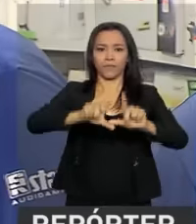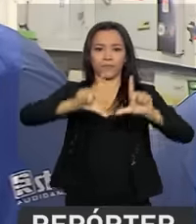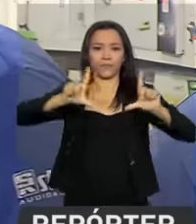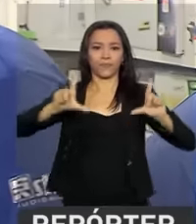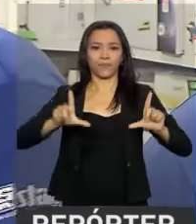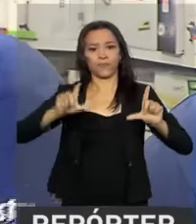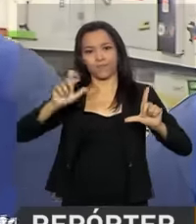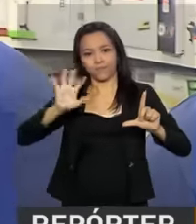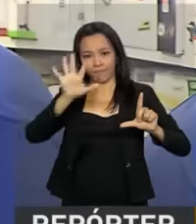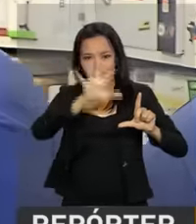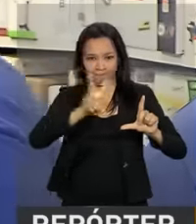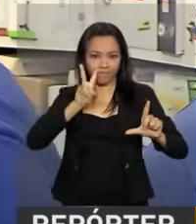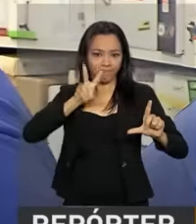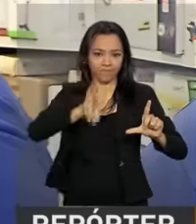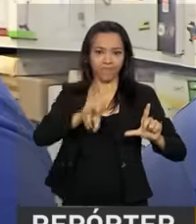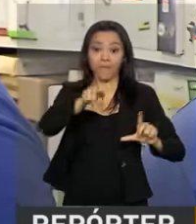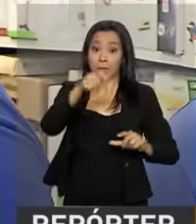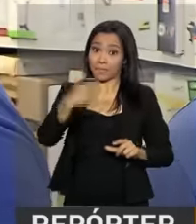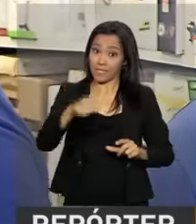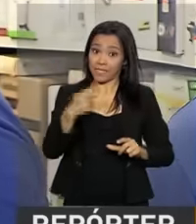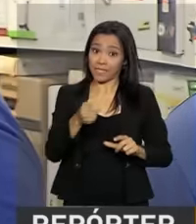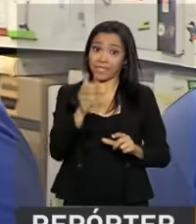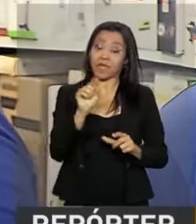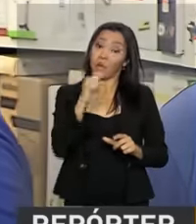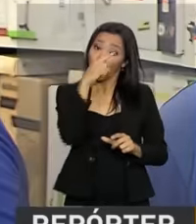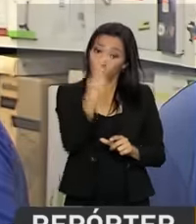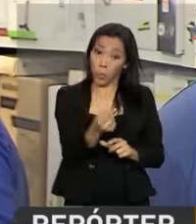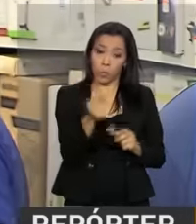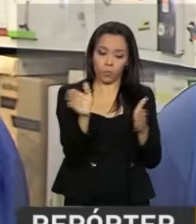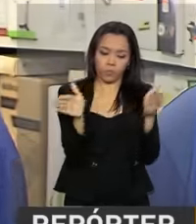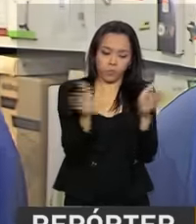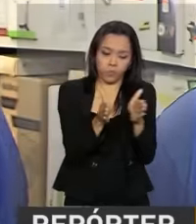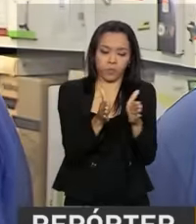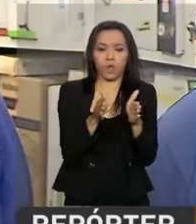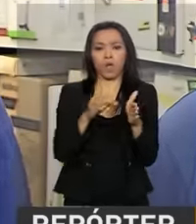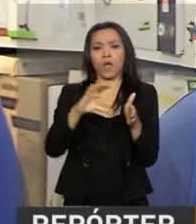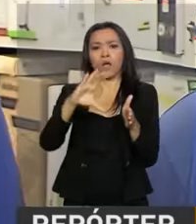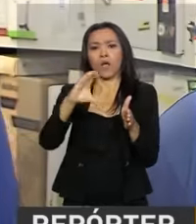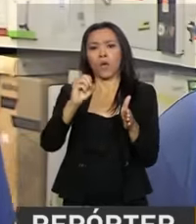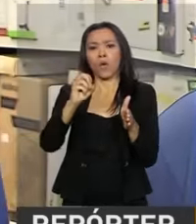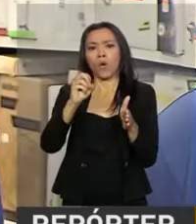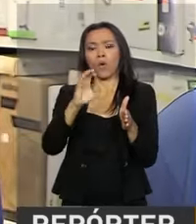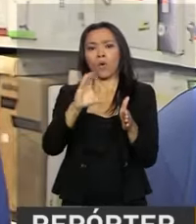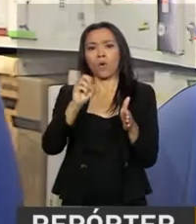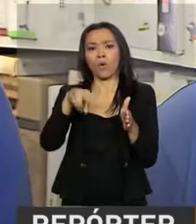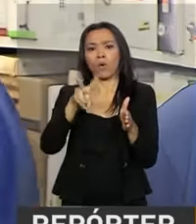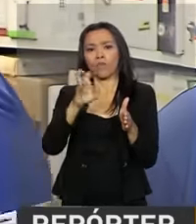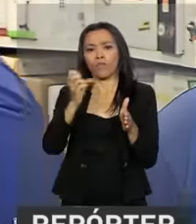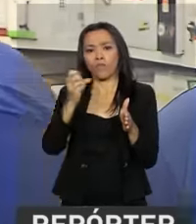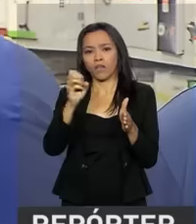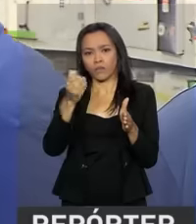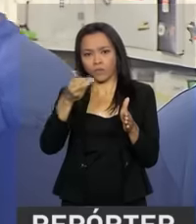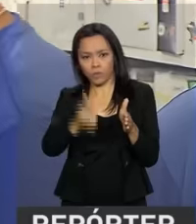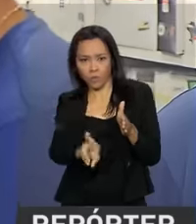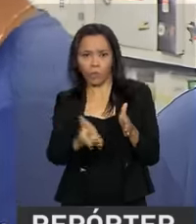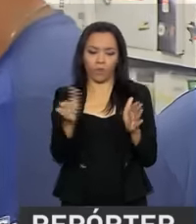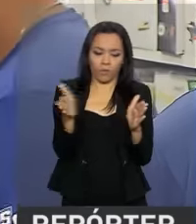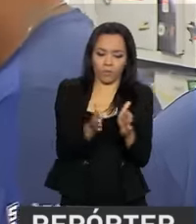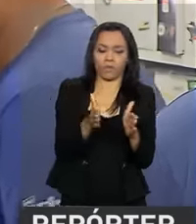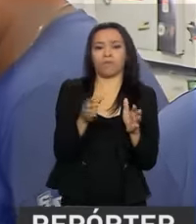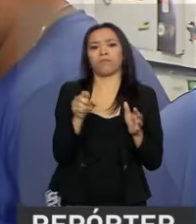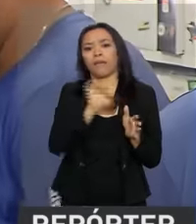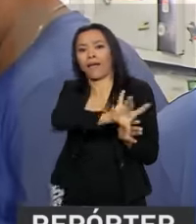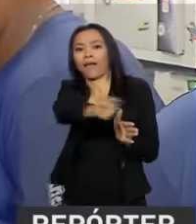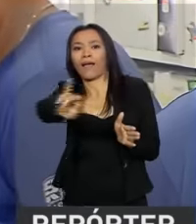Você vai precisar de um conversor para cada TV se ela não for digital e um divisor o divisor ele vai dividir